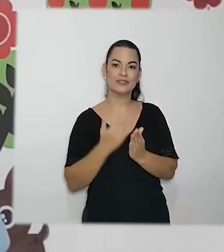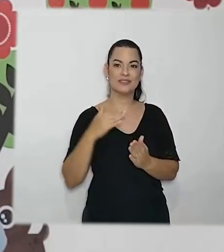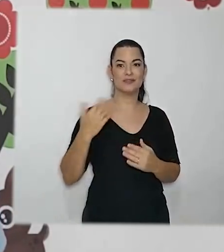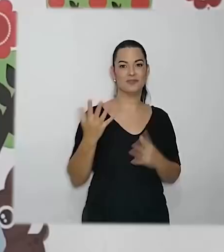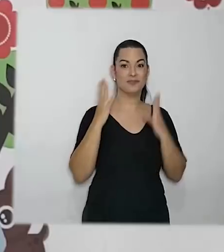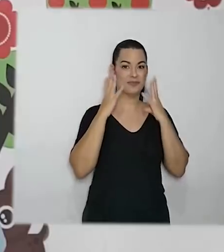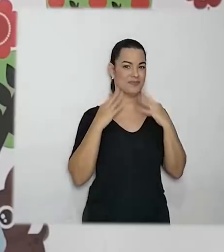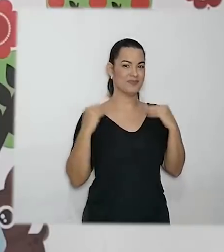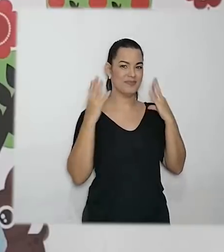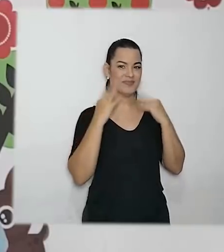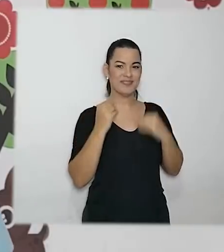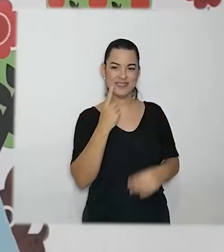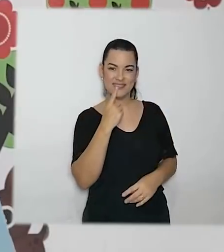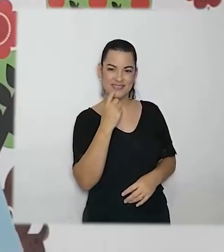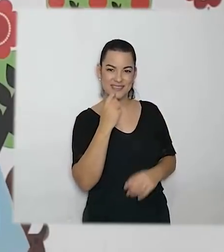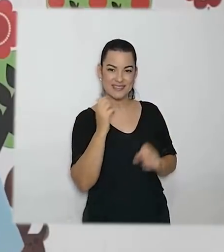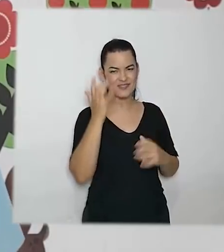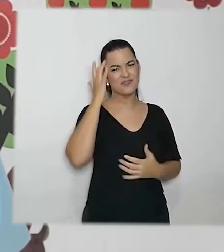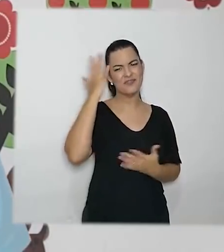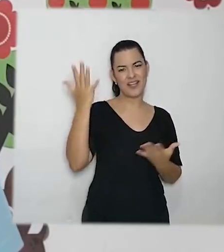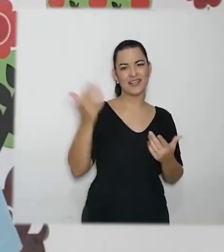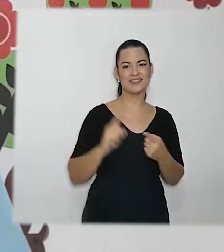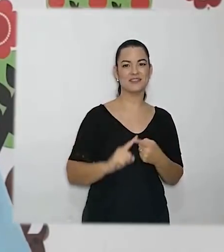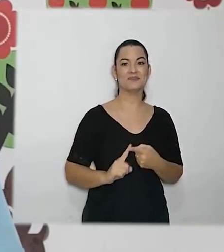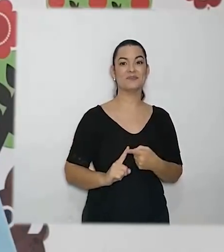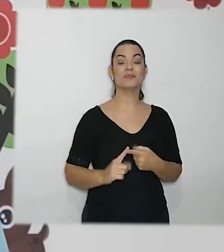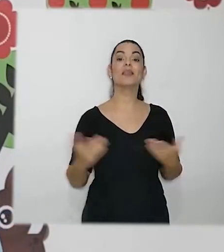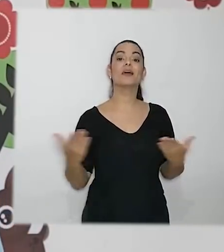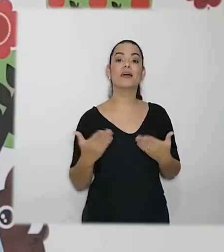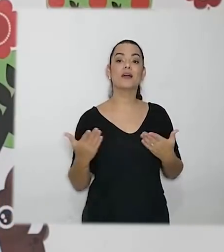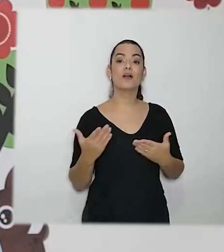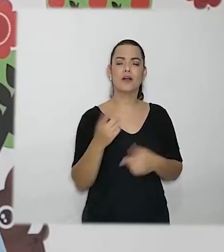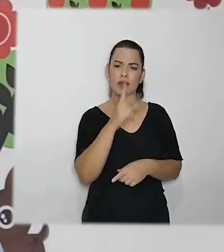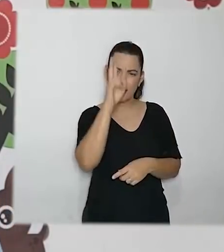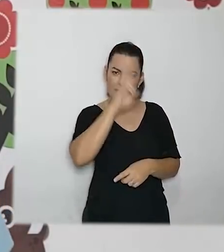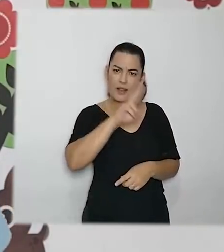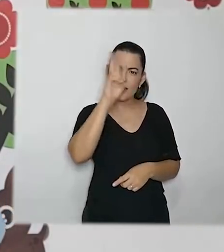bom? Essa tá fácil, hein? Agora, vocês se